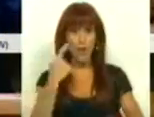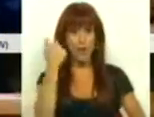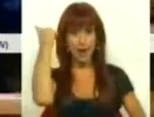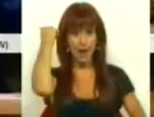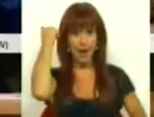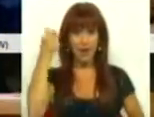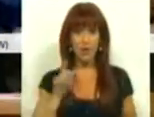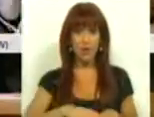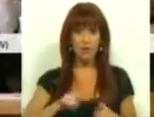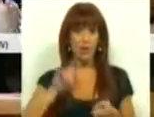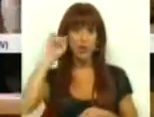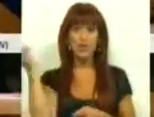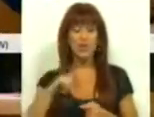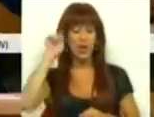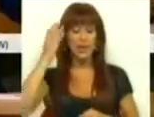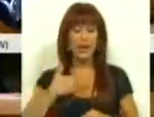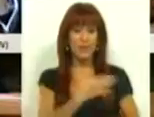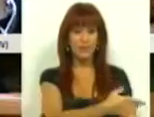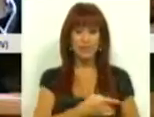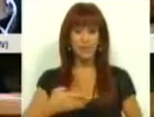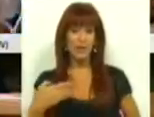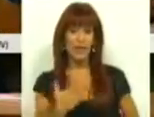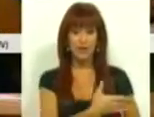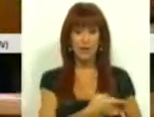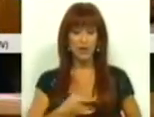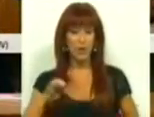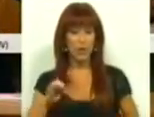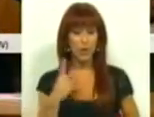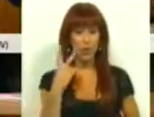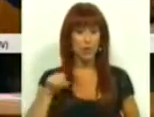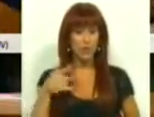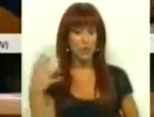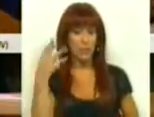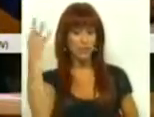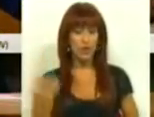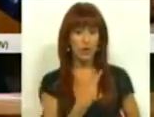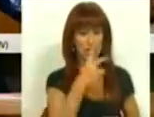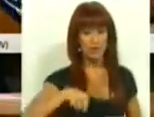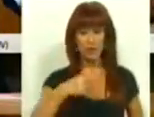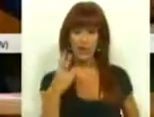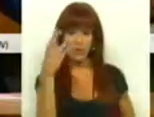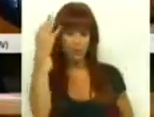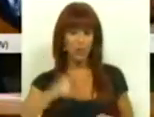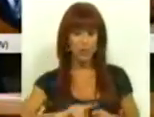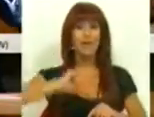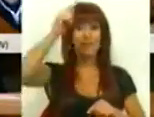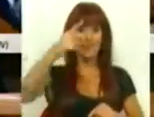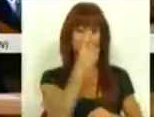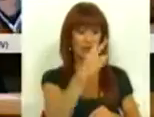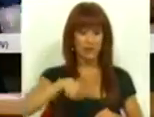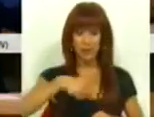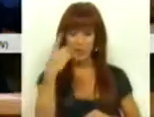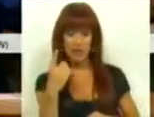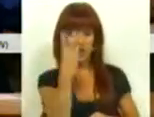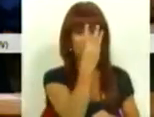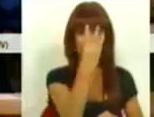mostra, devido às revisões dos déficits de 97 e 98, de 2,5% e de 2,3% para 3,6%